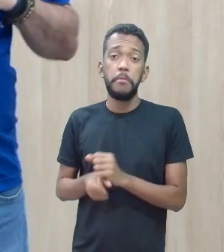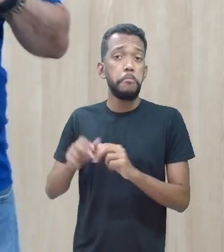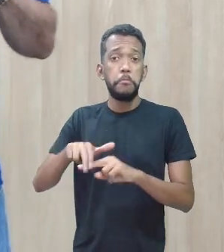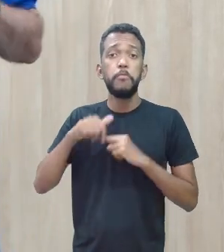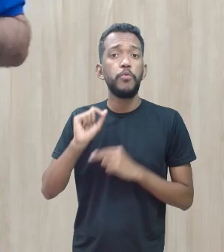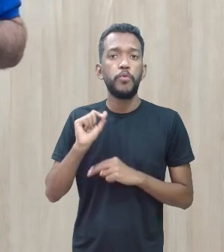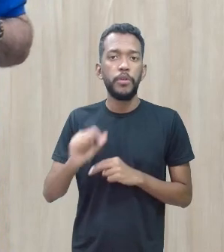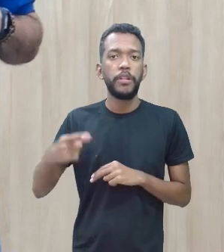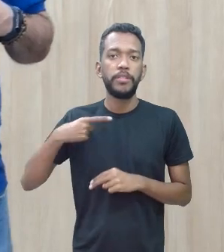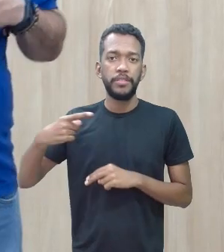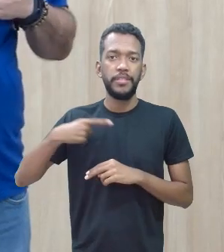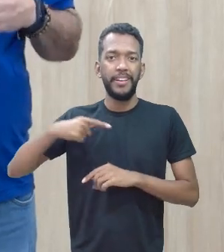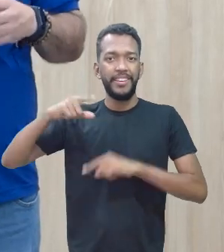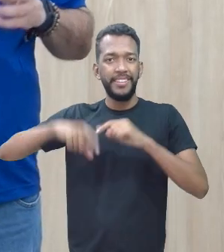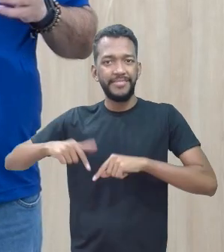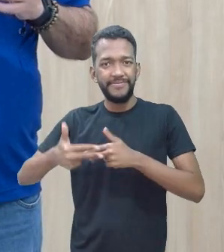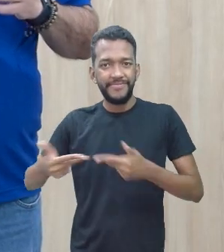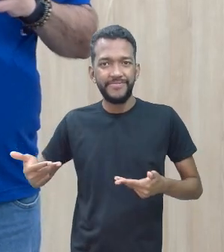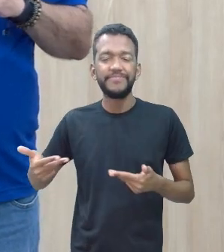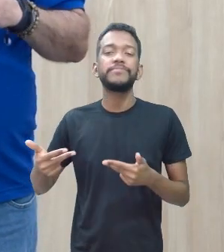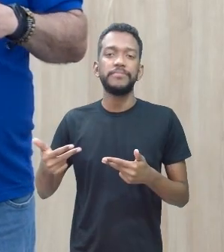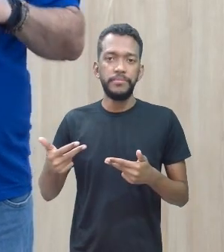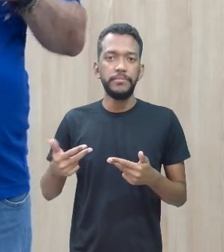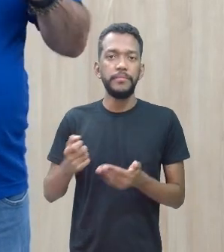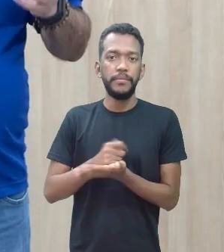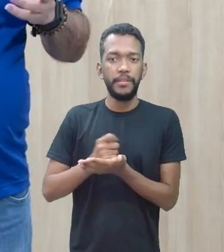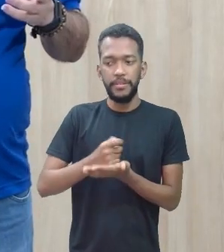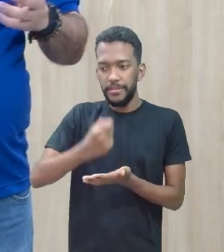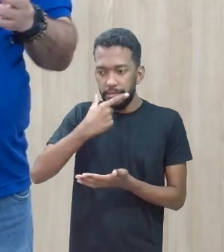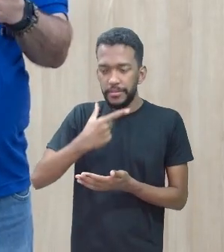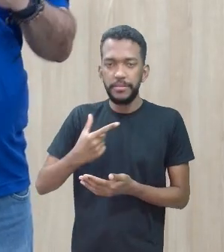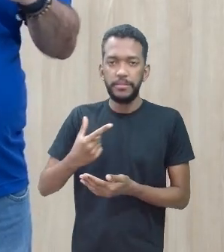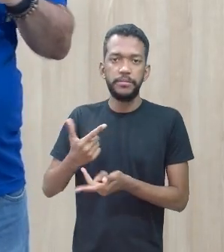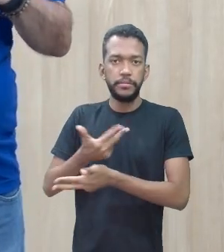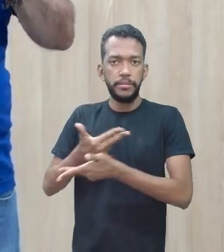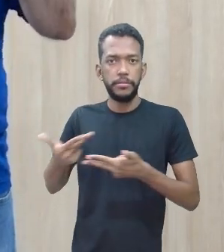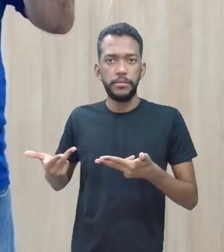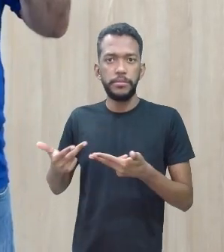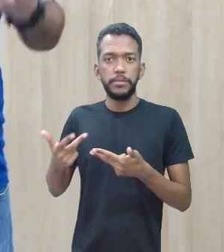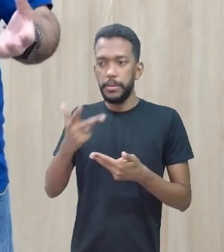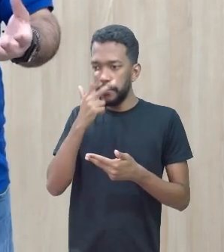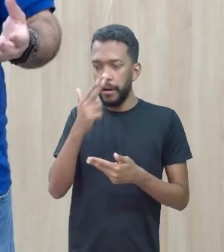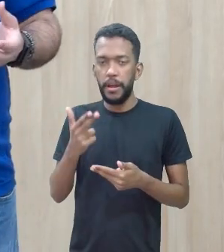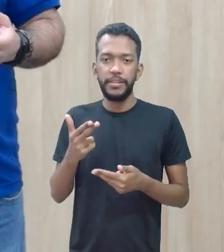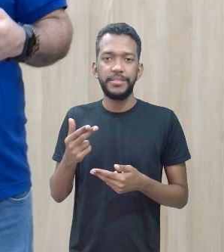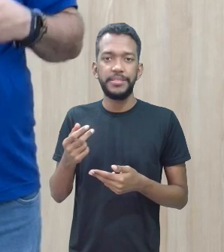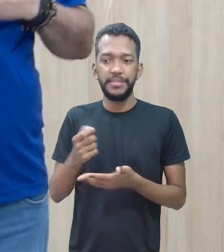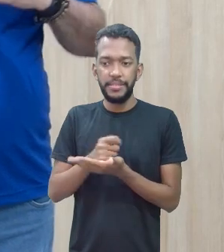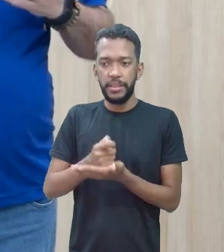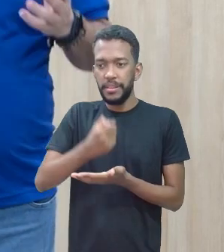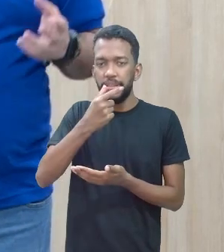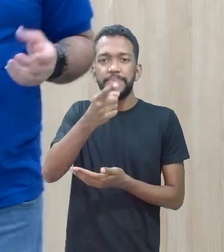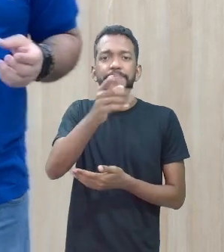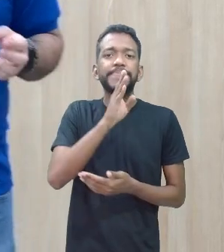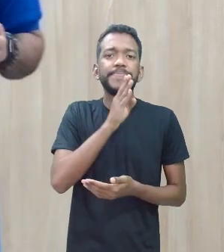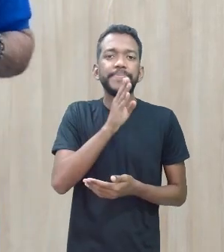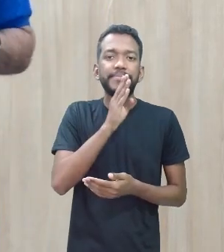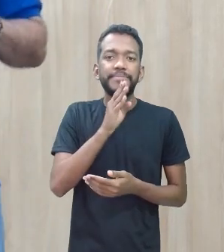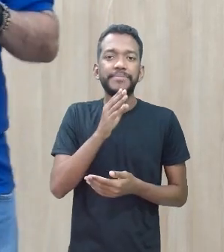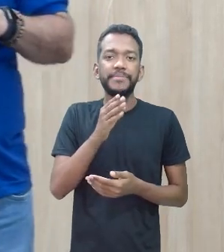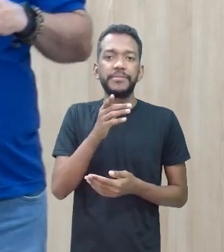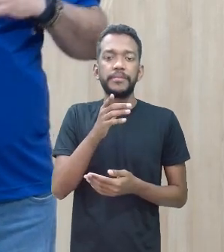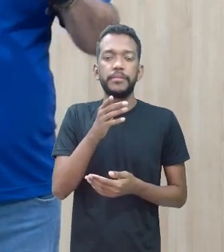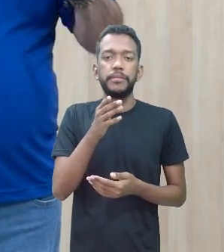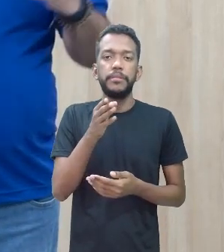mesmo os medicamentos, né, que eram ganhos, né, como uma amostra grátis, sabe aquele medicamento que